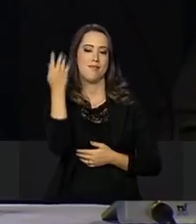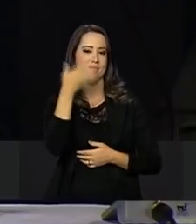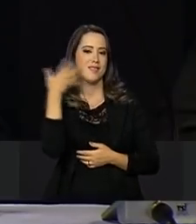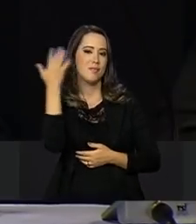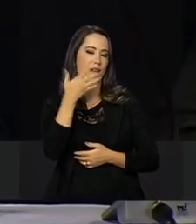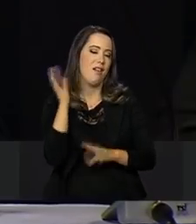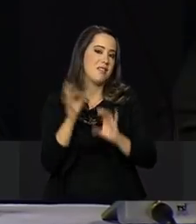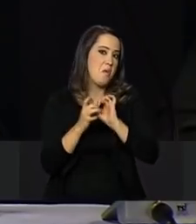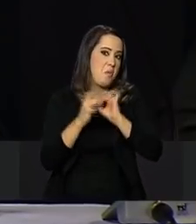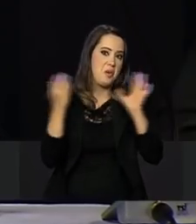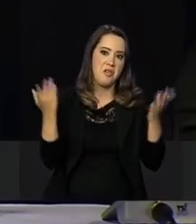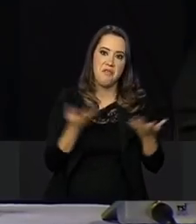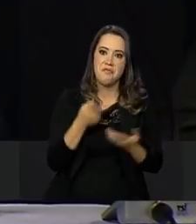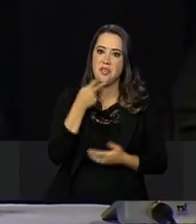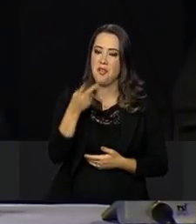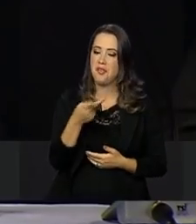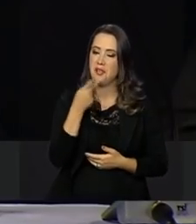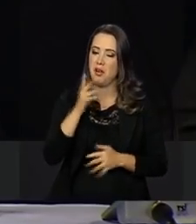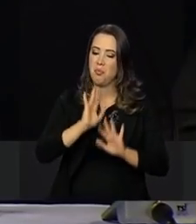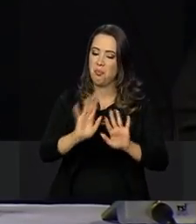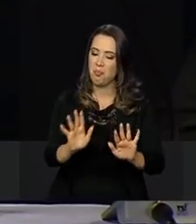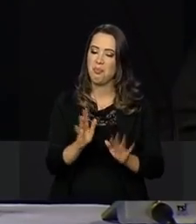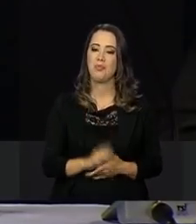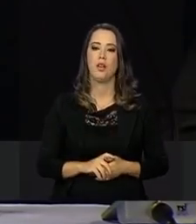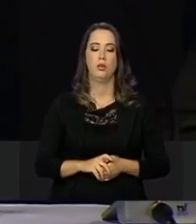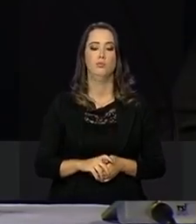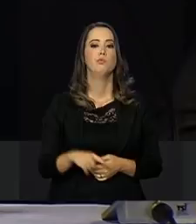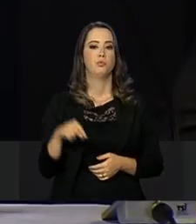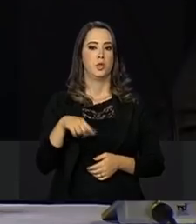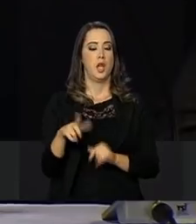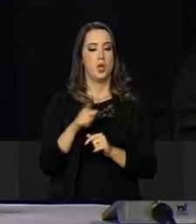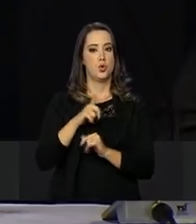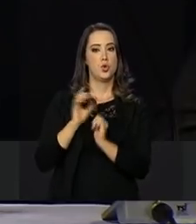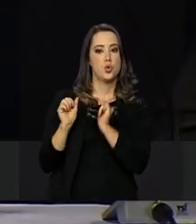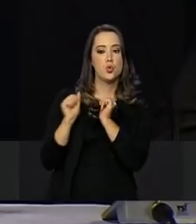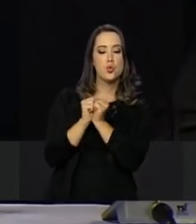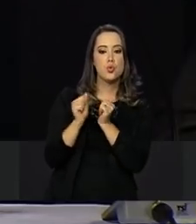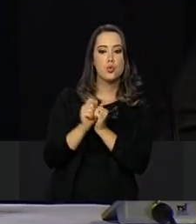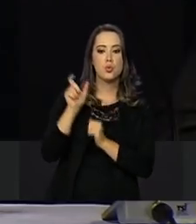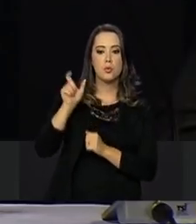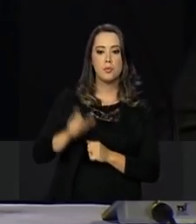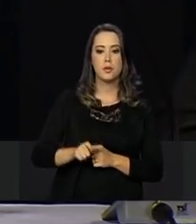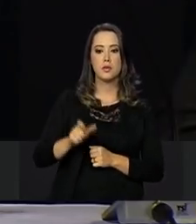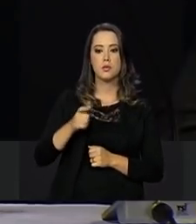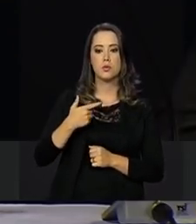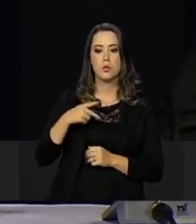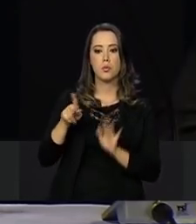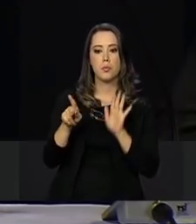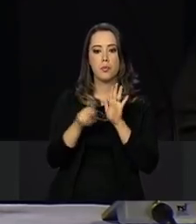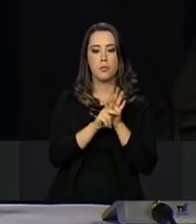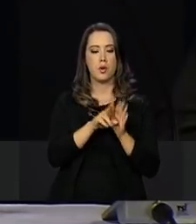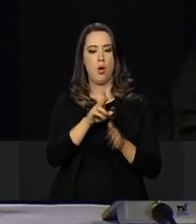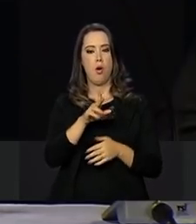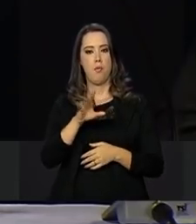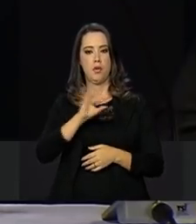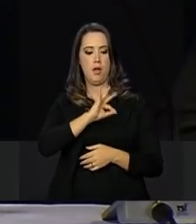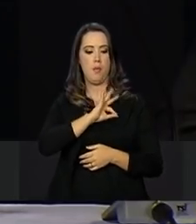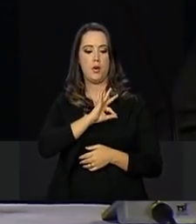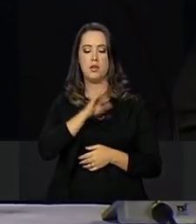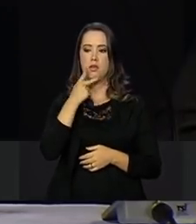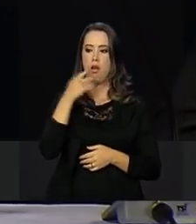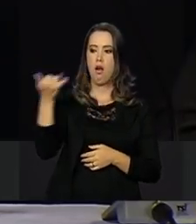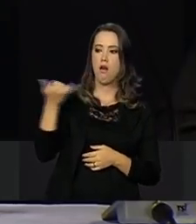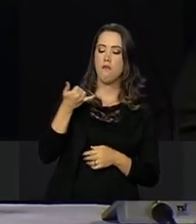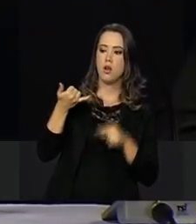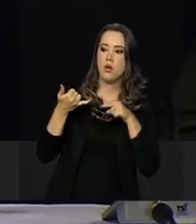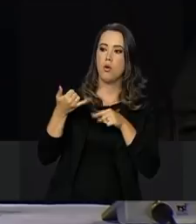assumindo nesta fala, né? Eu me fazia acompanhar, doutor Galouro, de um capitão da polícia, que num dado momento me disse: olha,